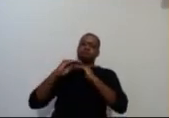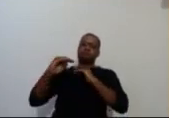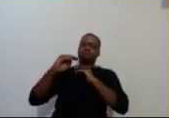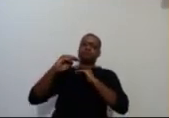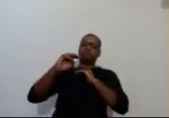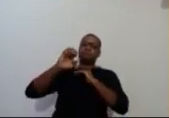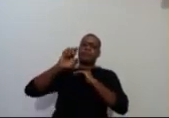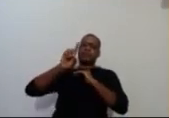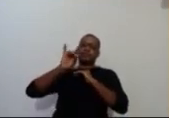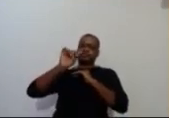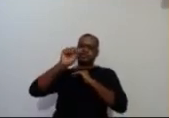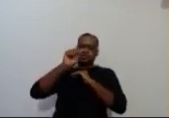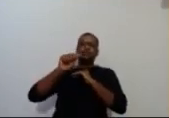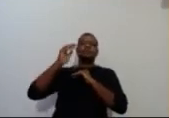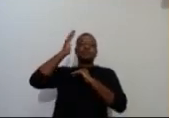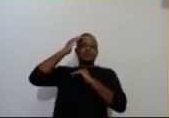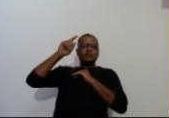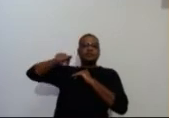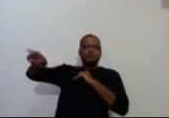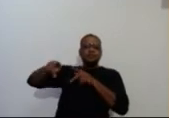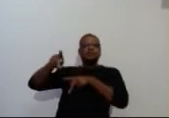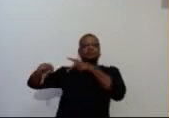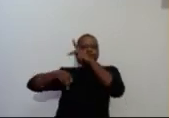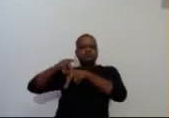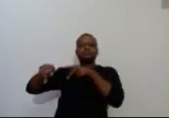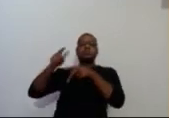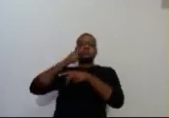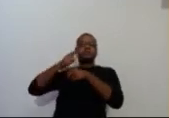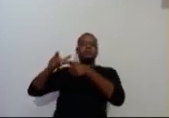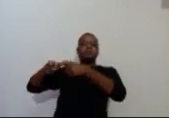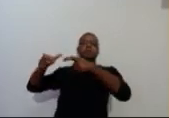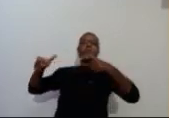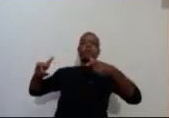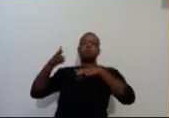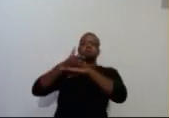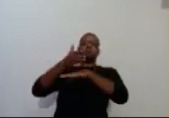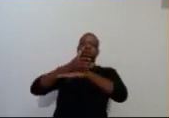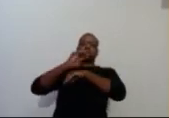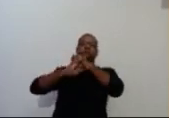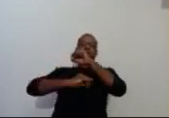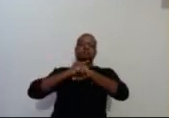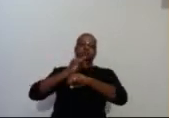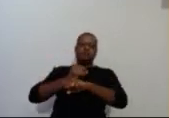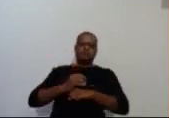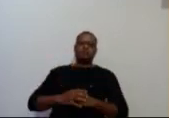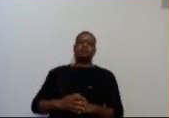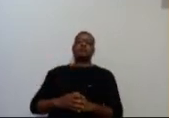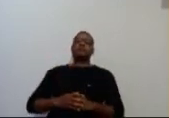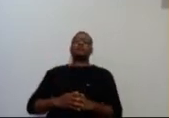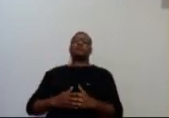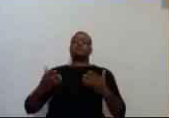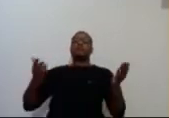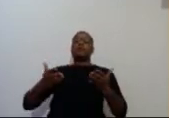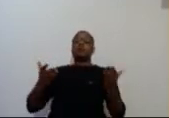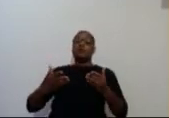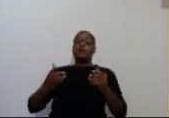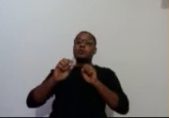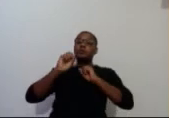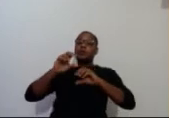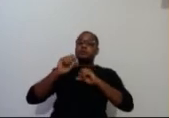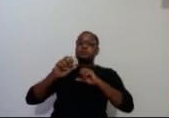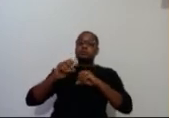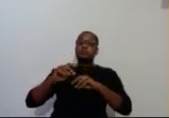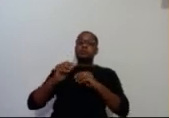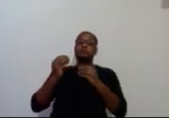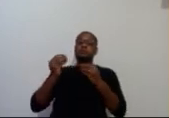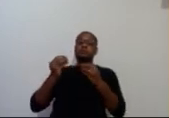discussão da educação flexível, a gente está questionando. Na hora, quando fizer esse acesso, propor esse curso de educação